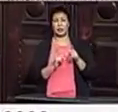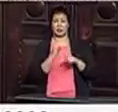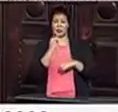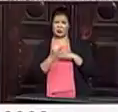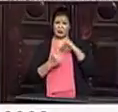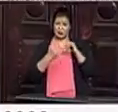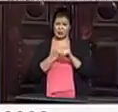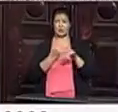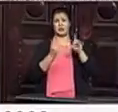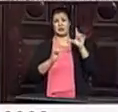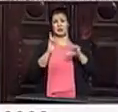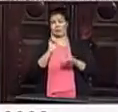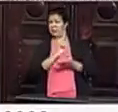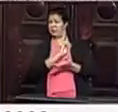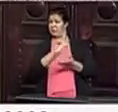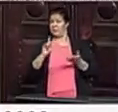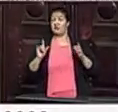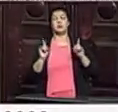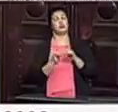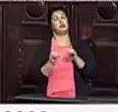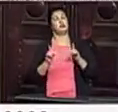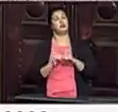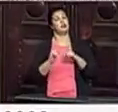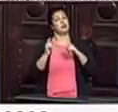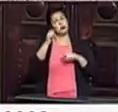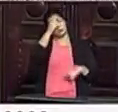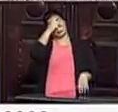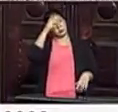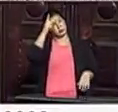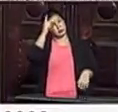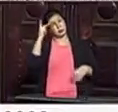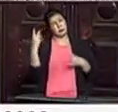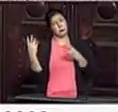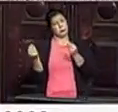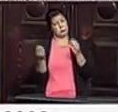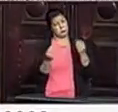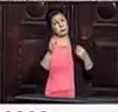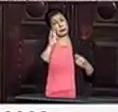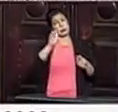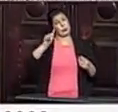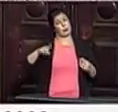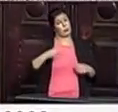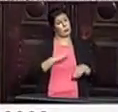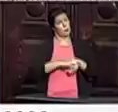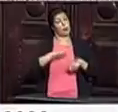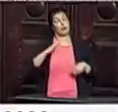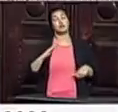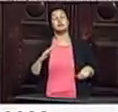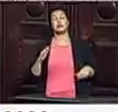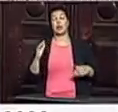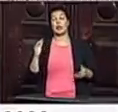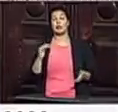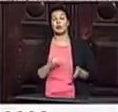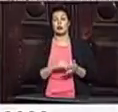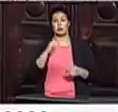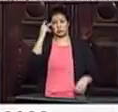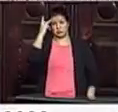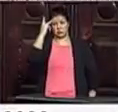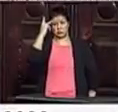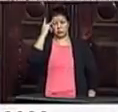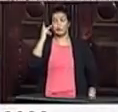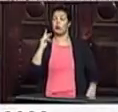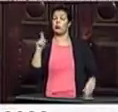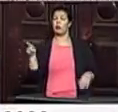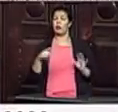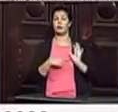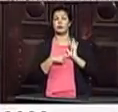que prefeitos em mais de 5.000 municípios brasileiros, do menor até a cidade de São Paulo, mostrassem as suas